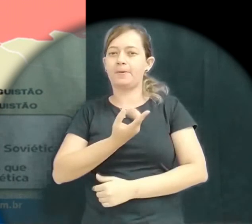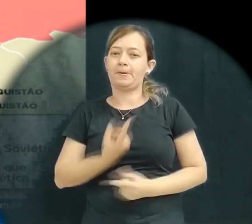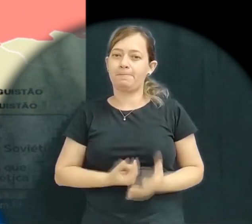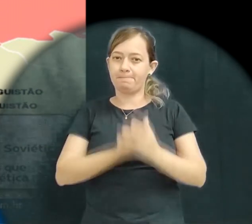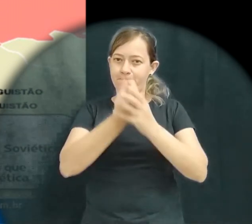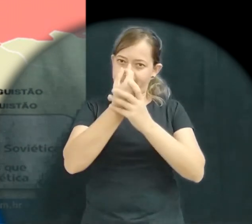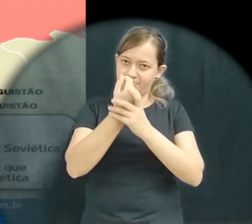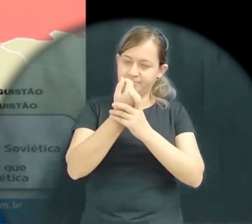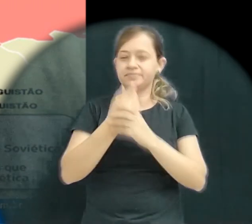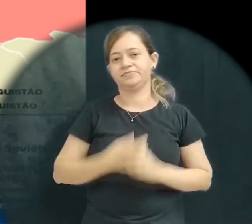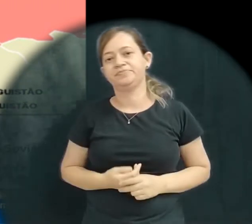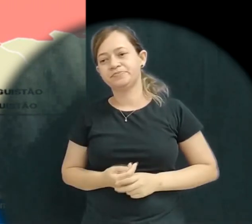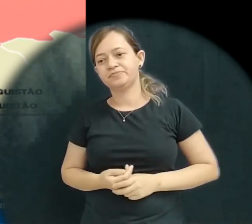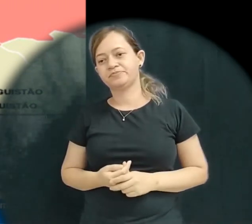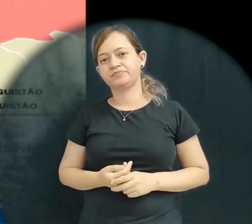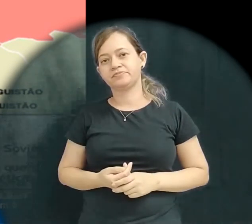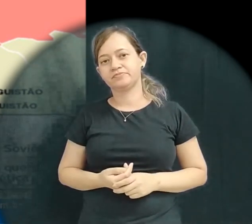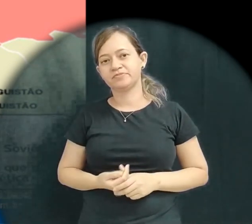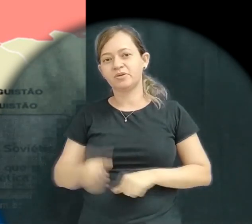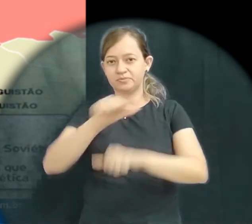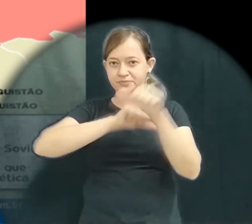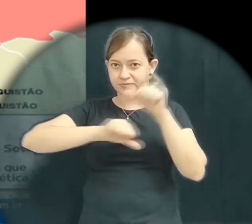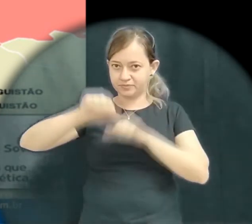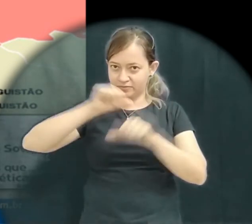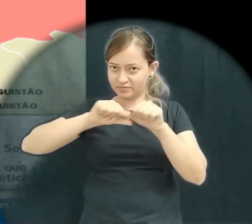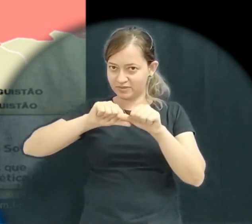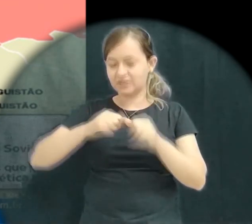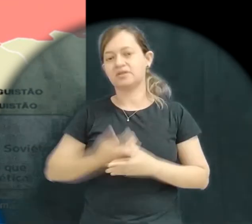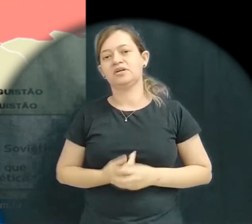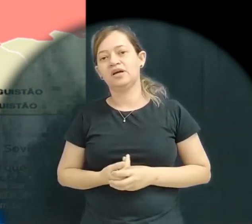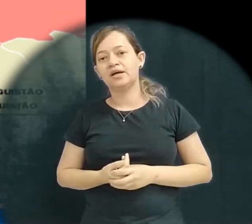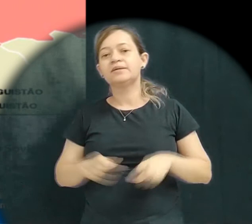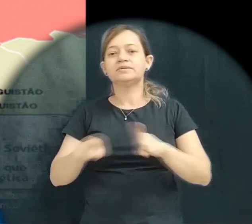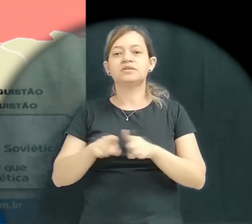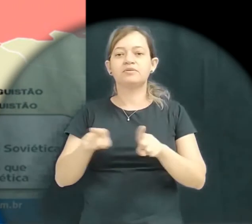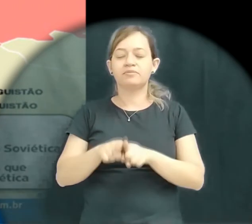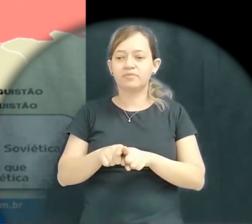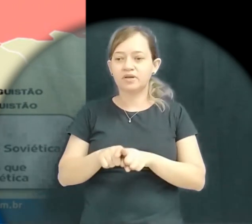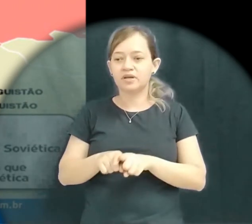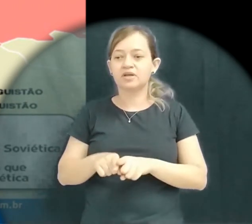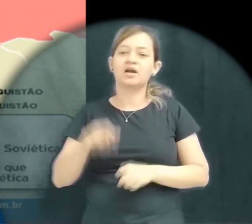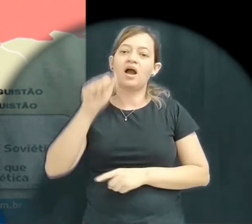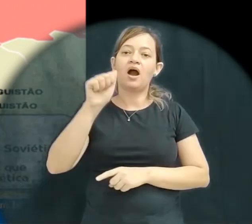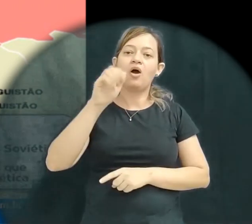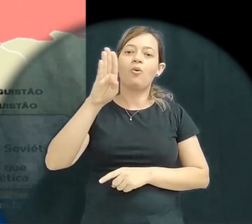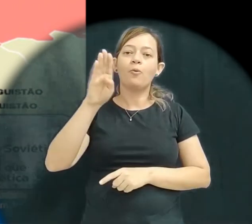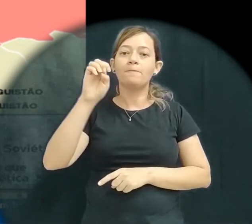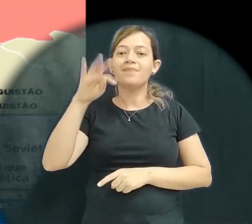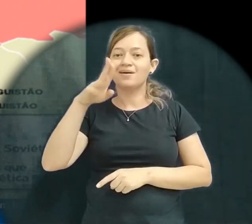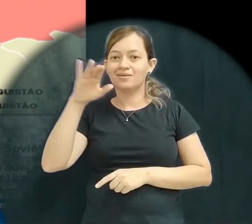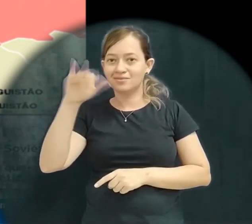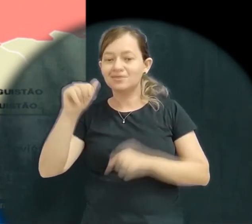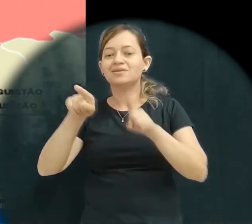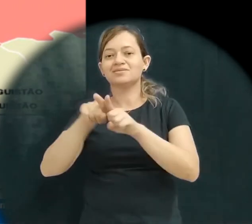tornaram-se economia capitalista. A Iugoslávia e a Albânia eram países comunistas